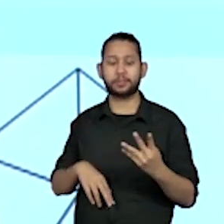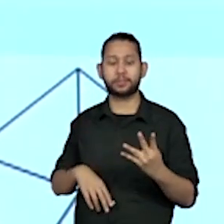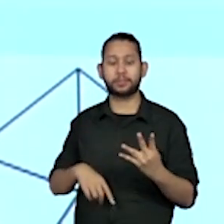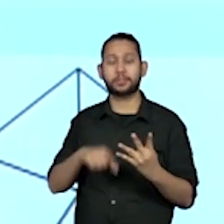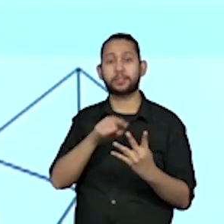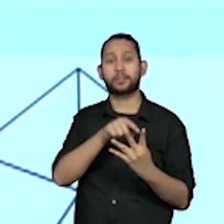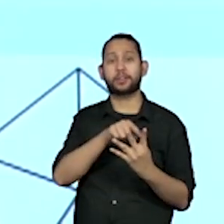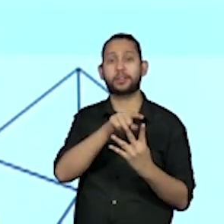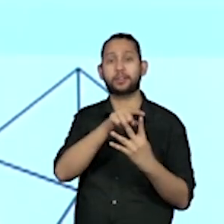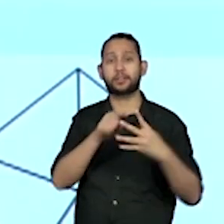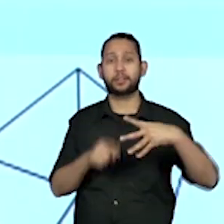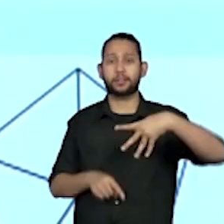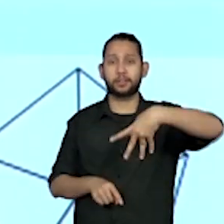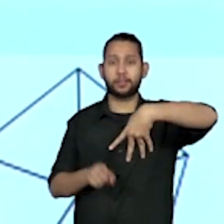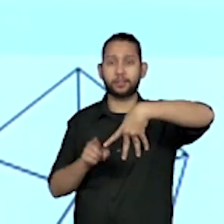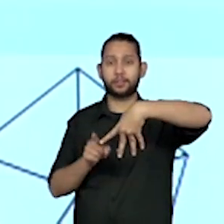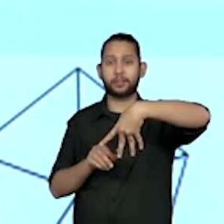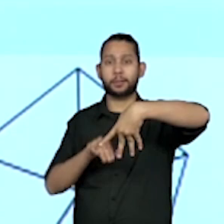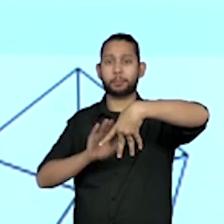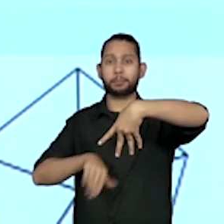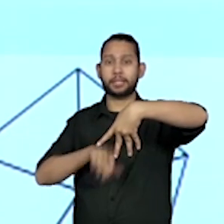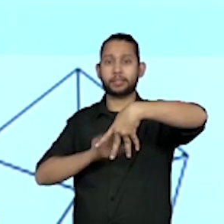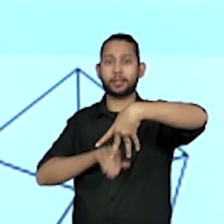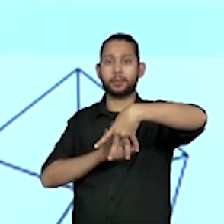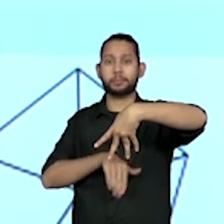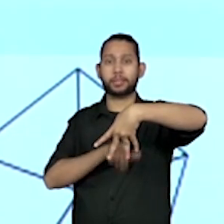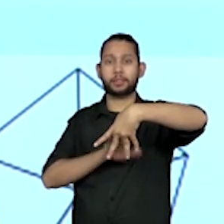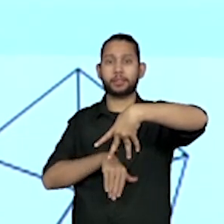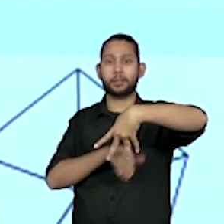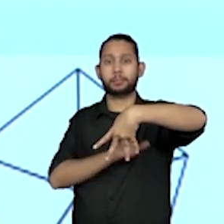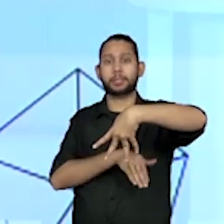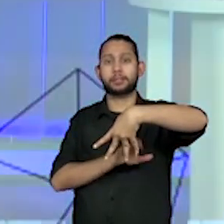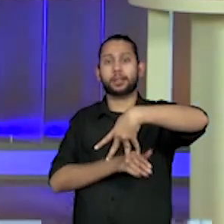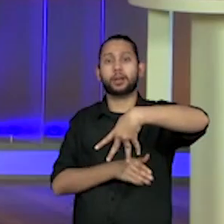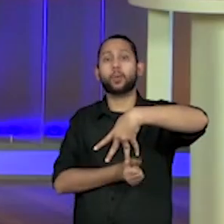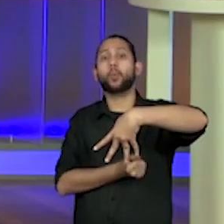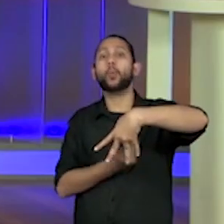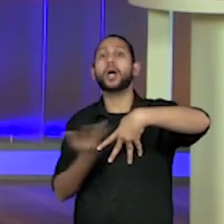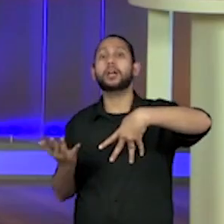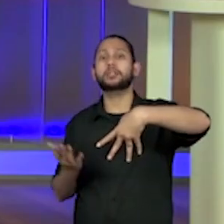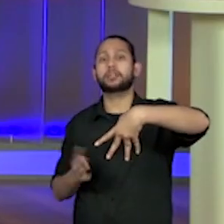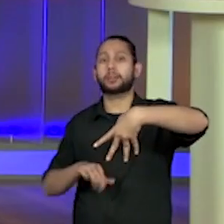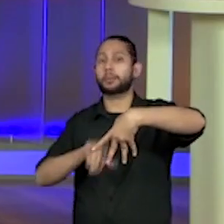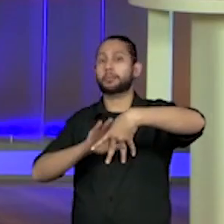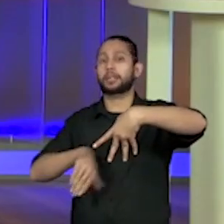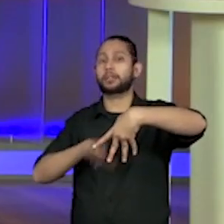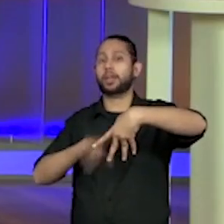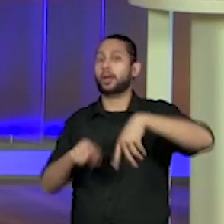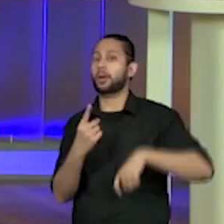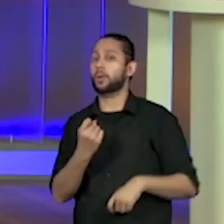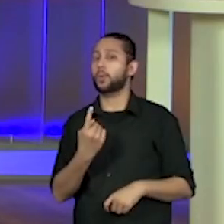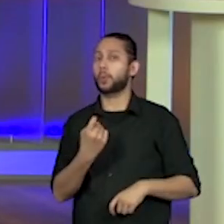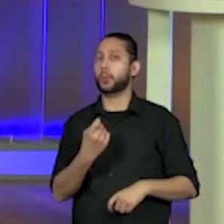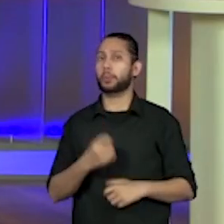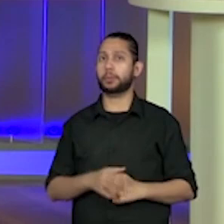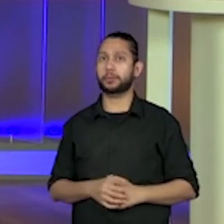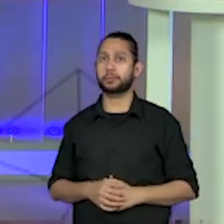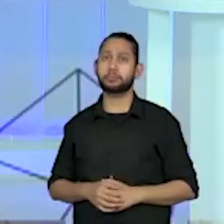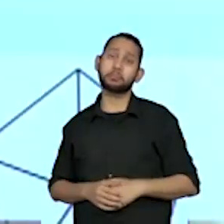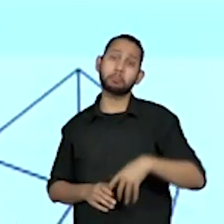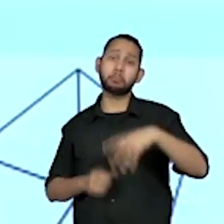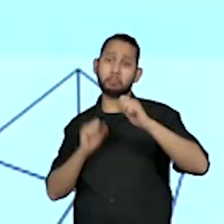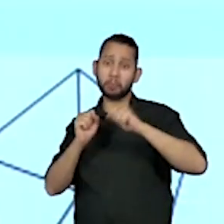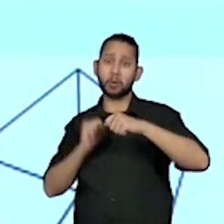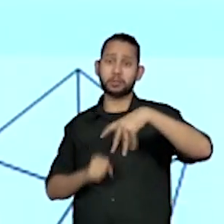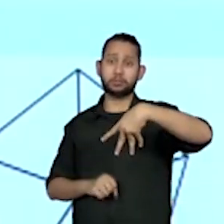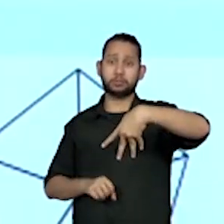Alifer também já me deu a resposta. Ainda colocou completo, adoro isso. 1 parte, professora. Ótimo, é isso mesmo. E aí eu vou